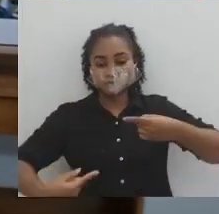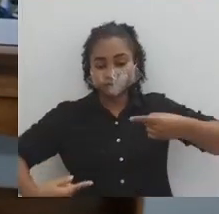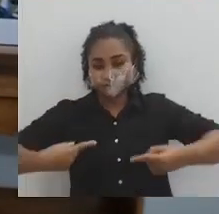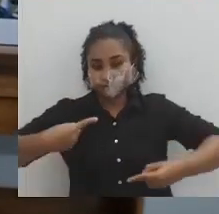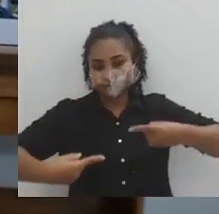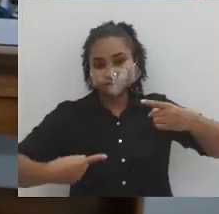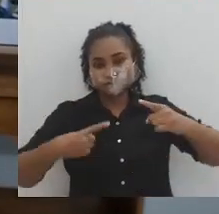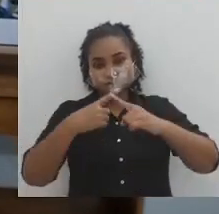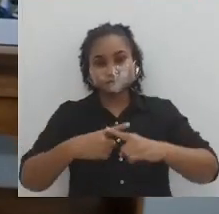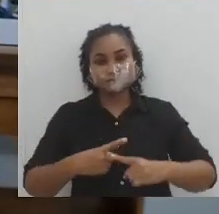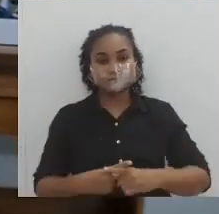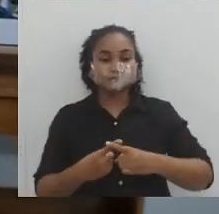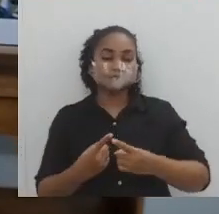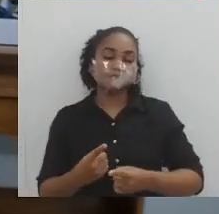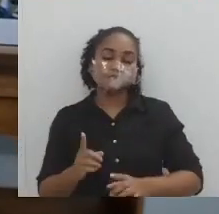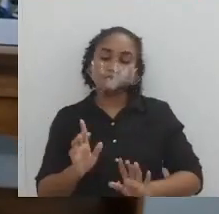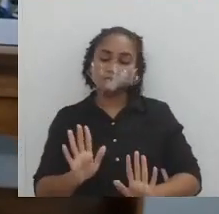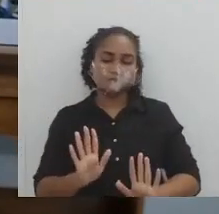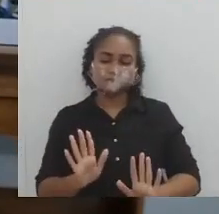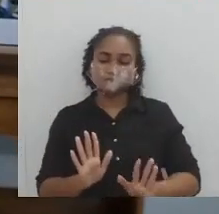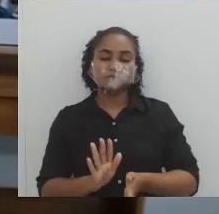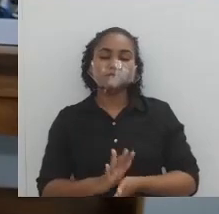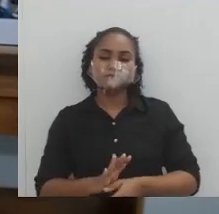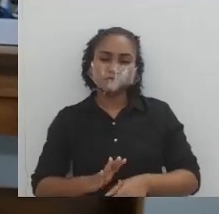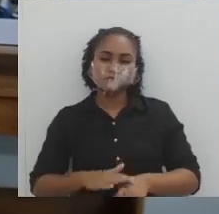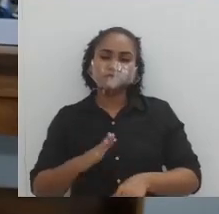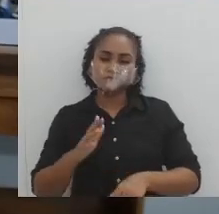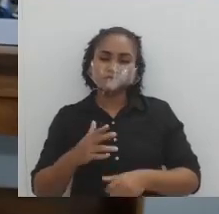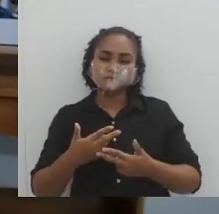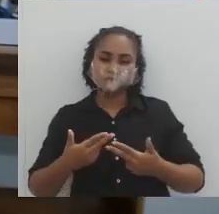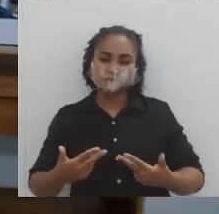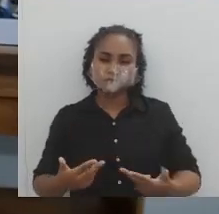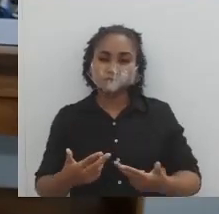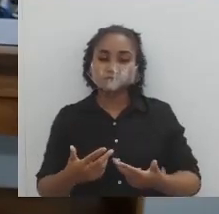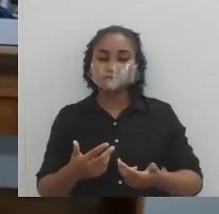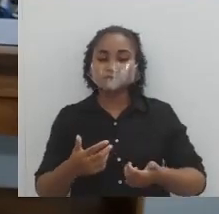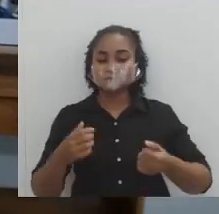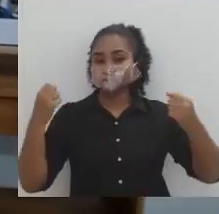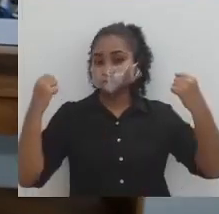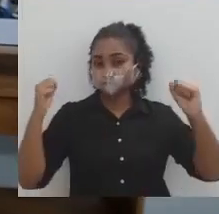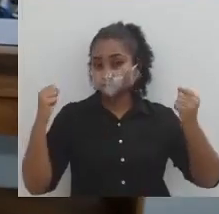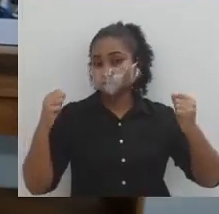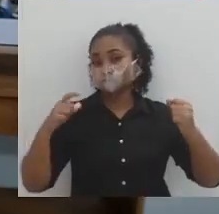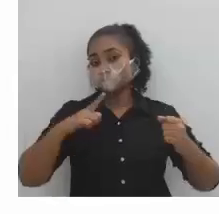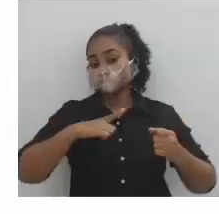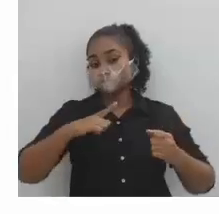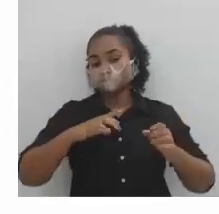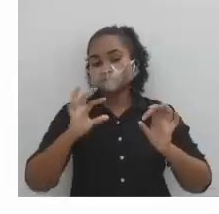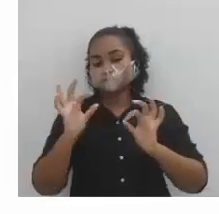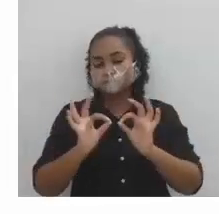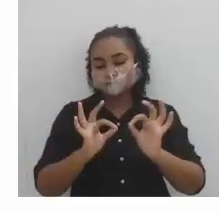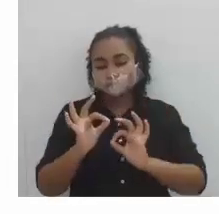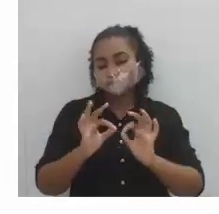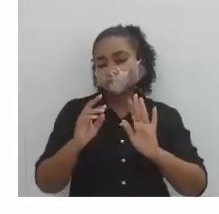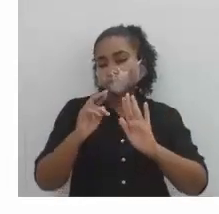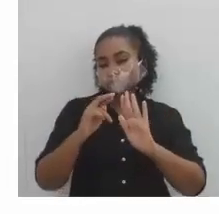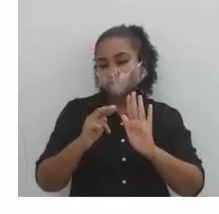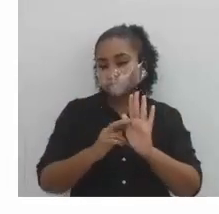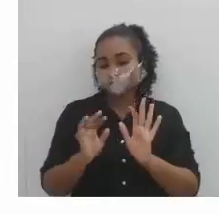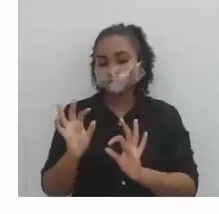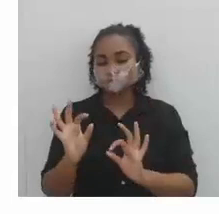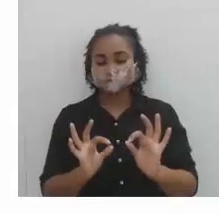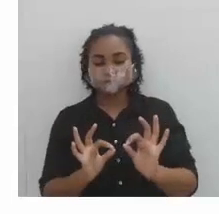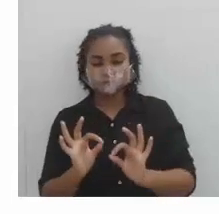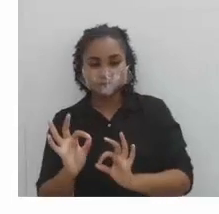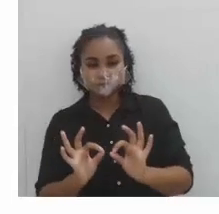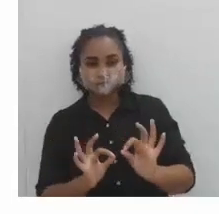mas não é só isso. E esporte é uma coisa institucionalizada, tem toda a